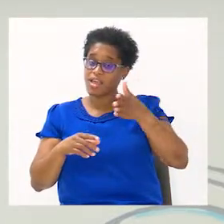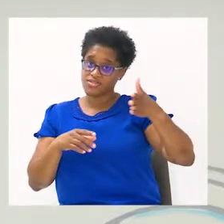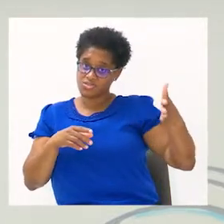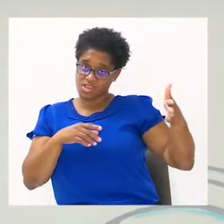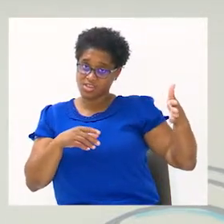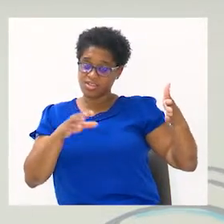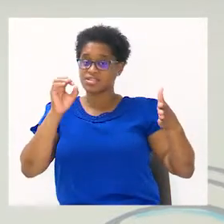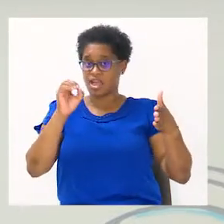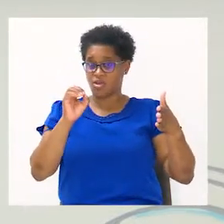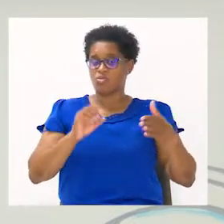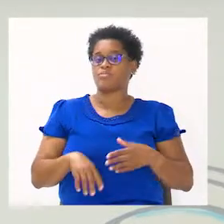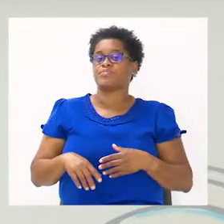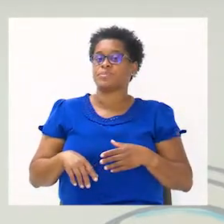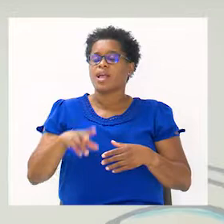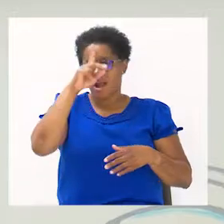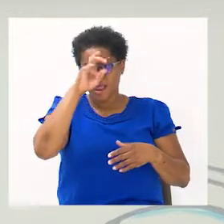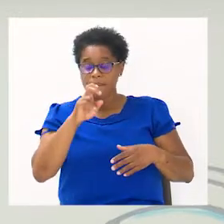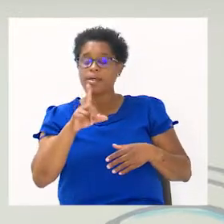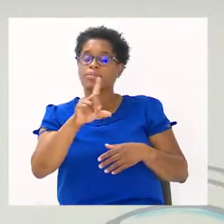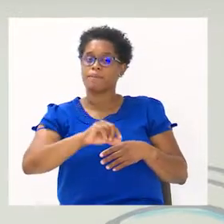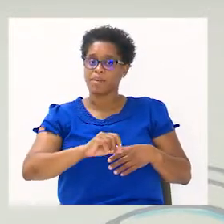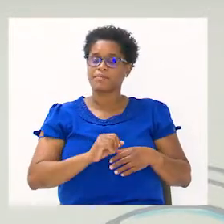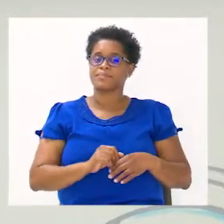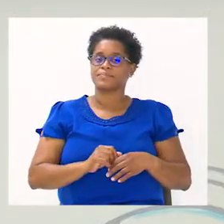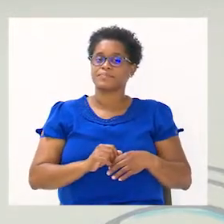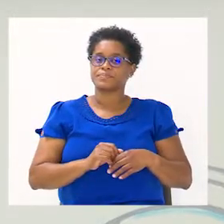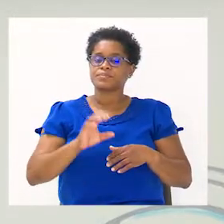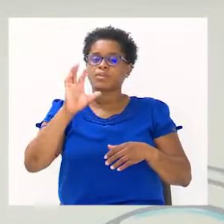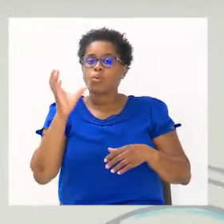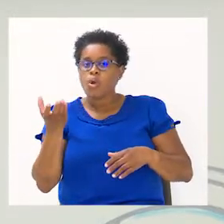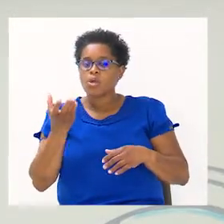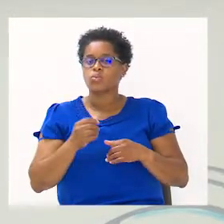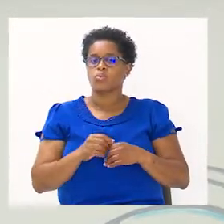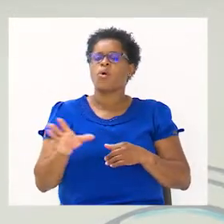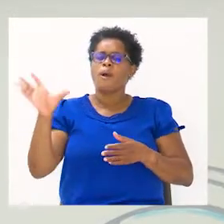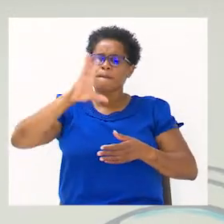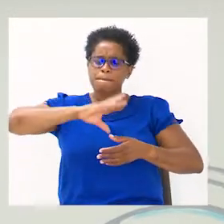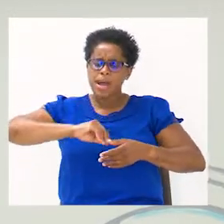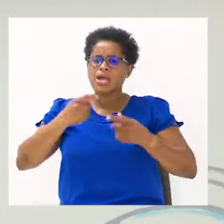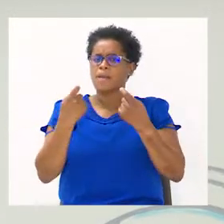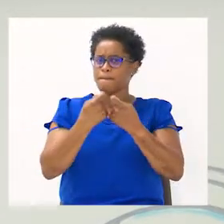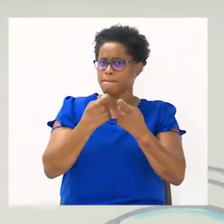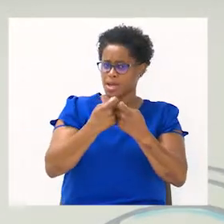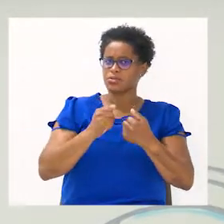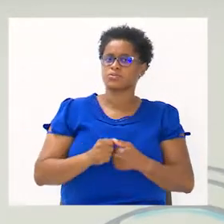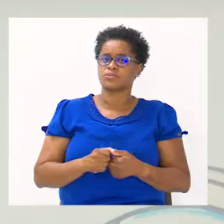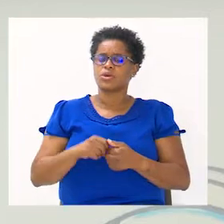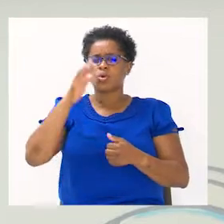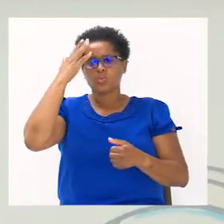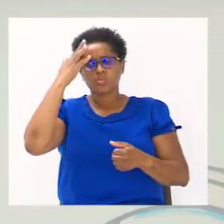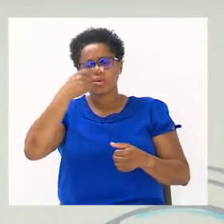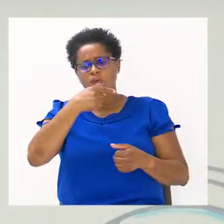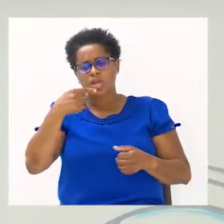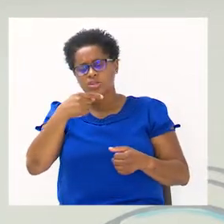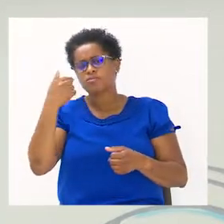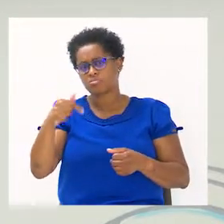do zero. Relembrando também que quando mais próximo o número